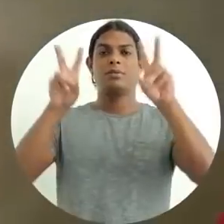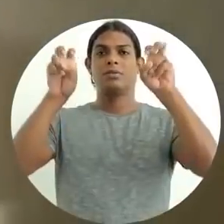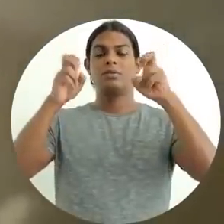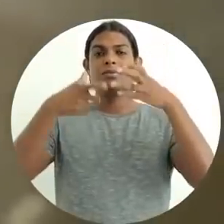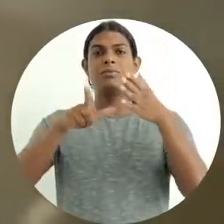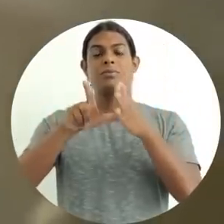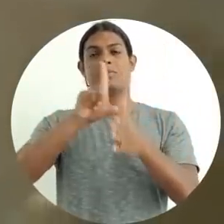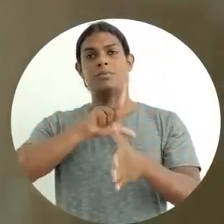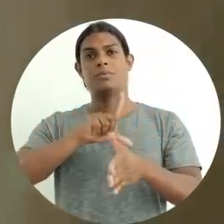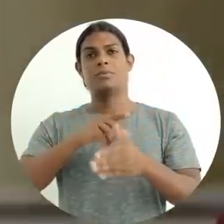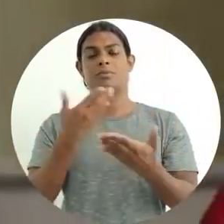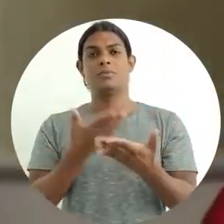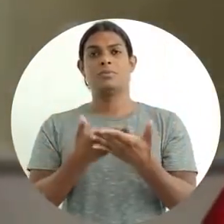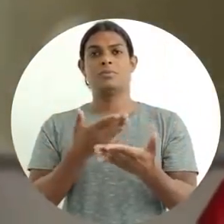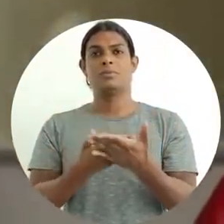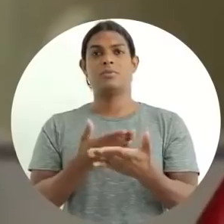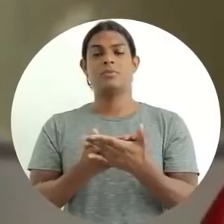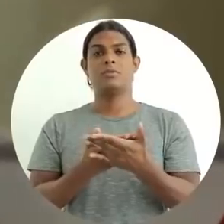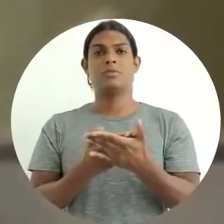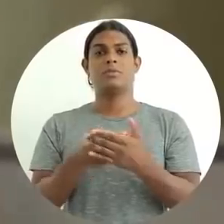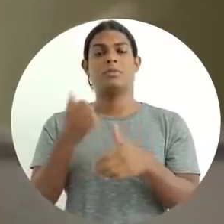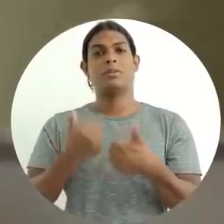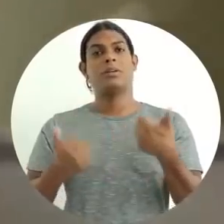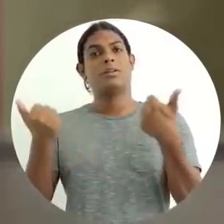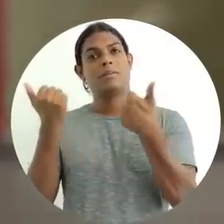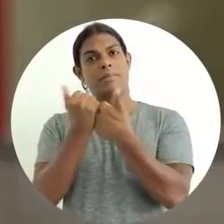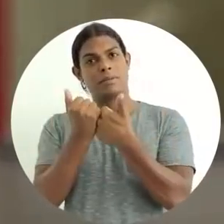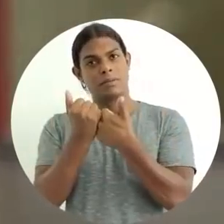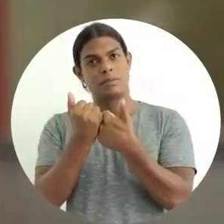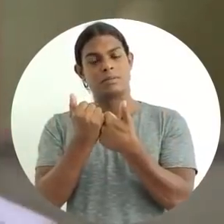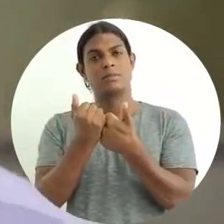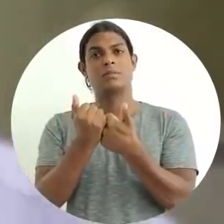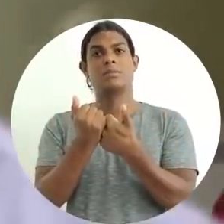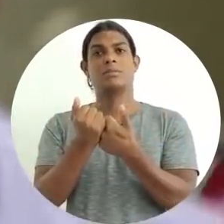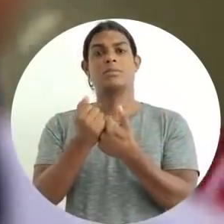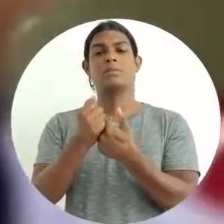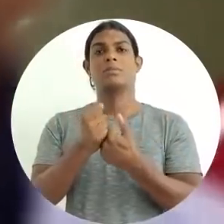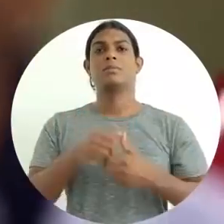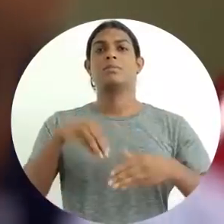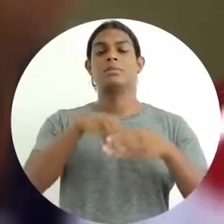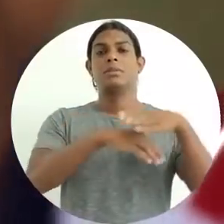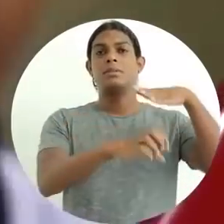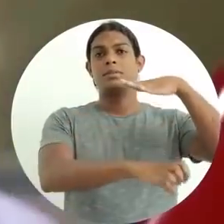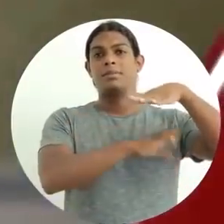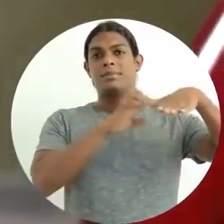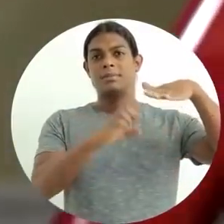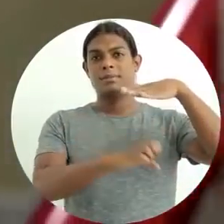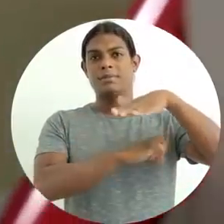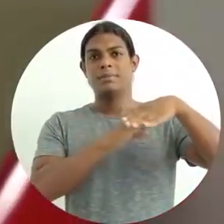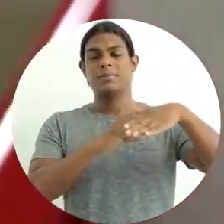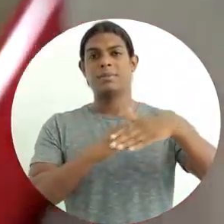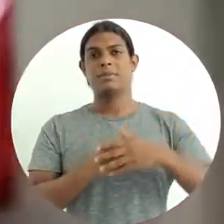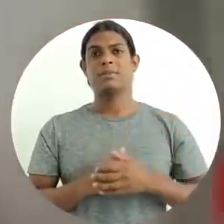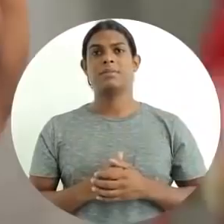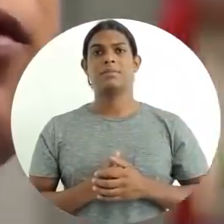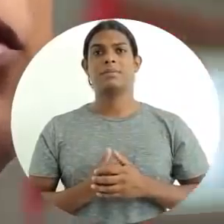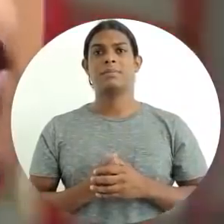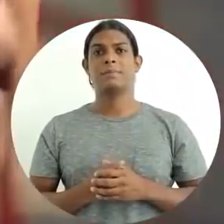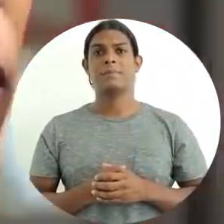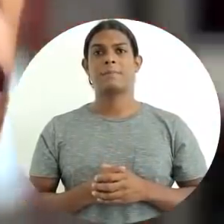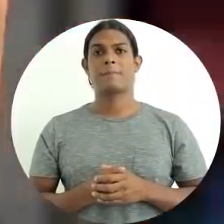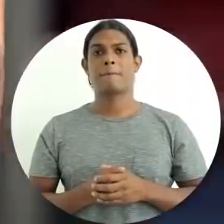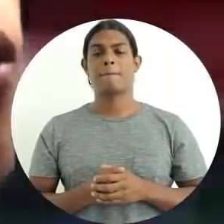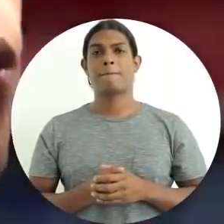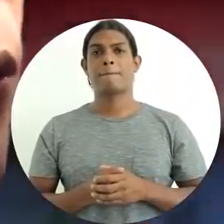competência anterior, nós falamos sobre o processo de adaptação de cultura, ou seja, o